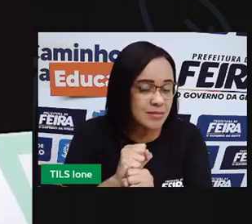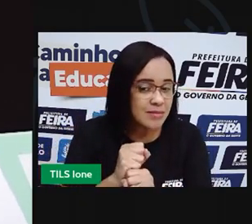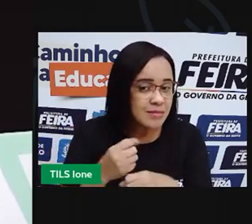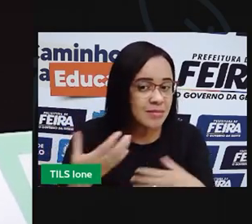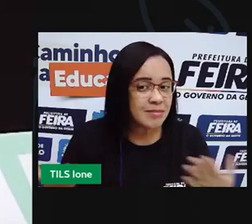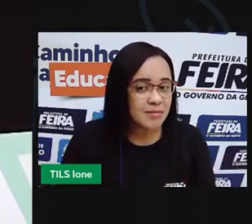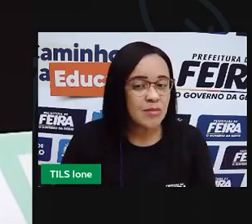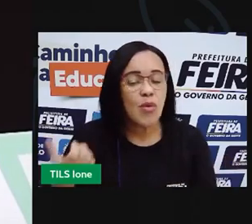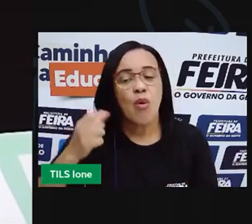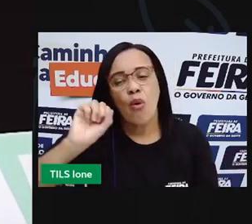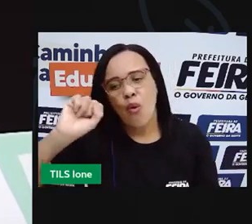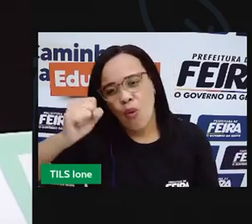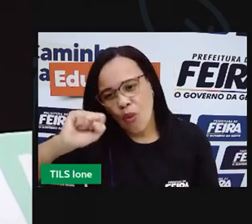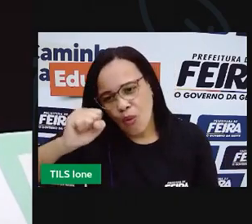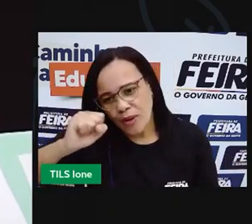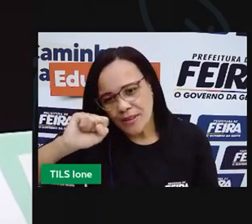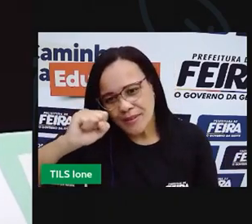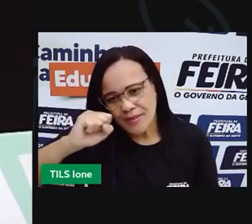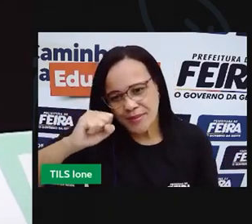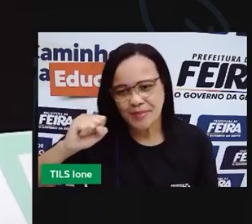foi 8.